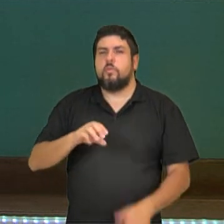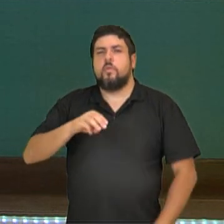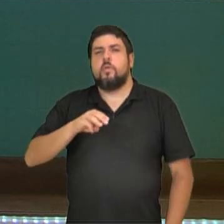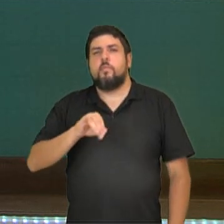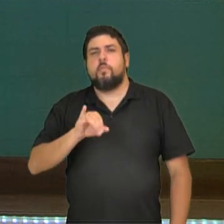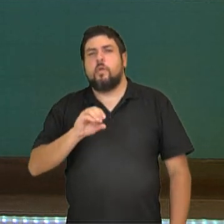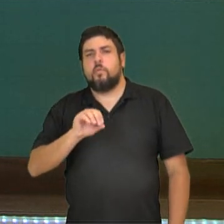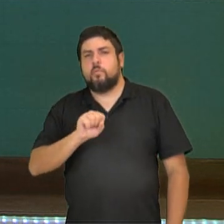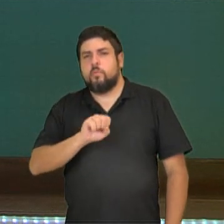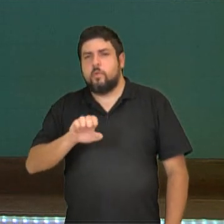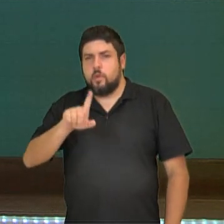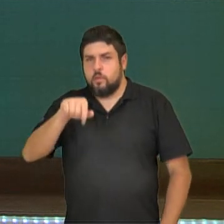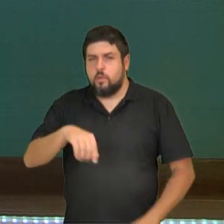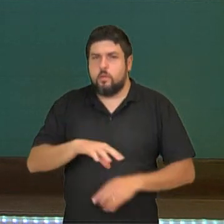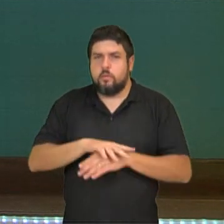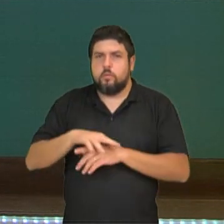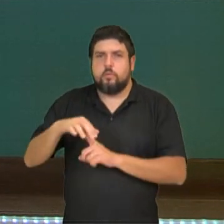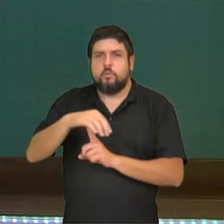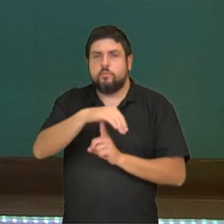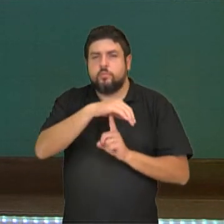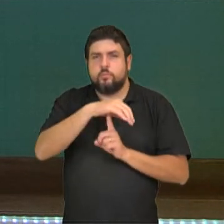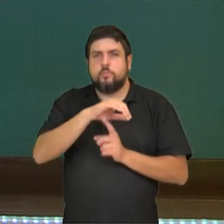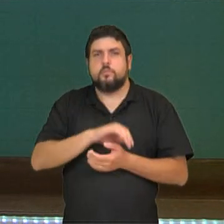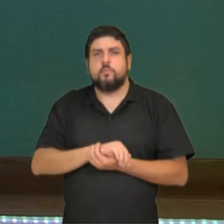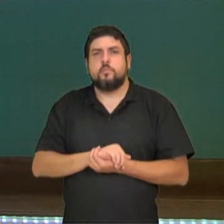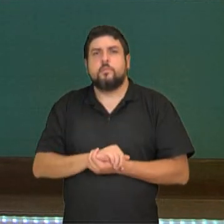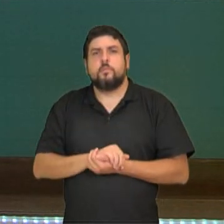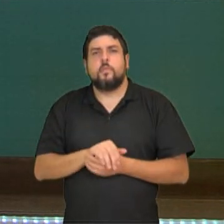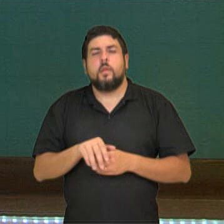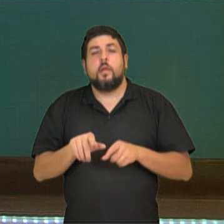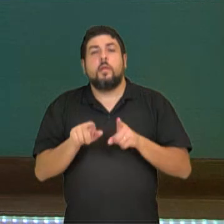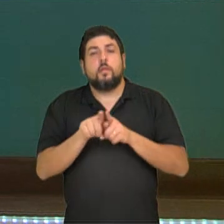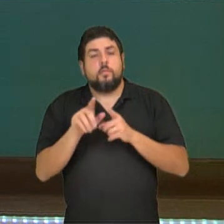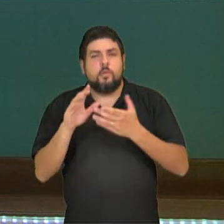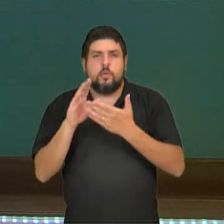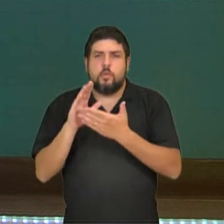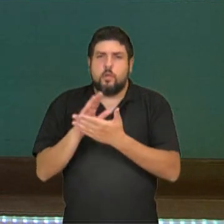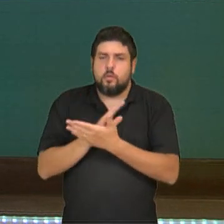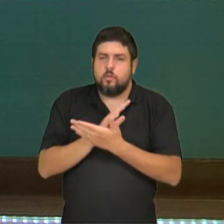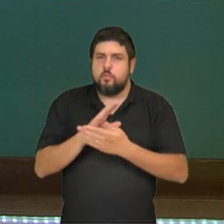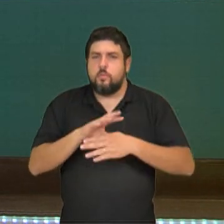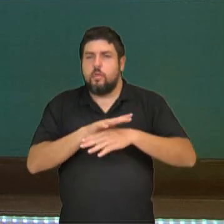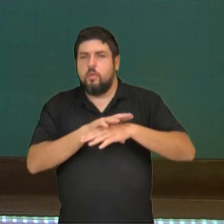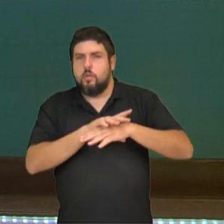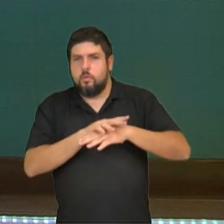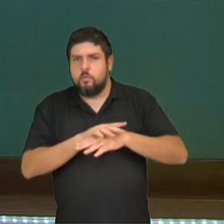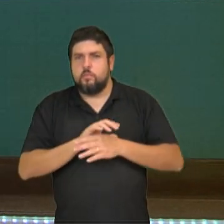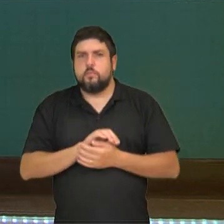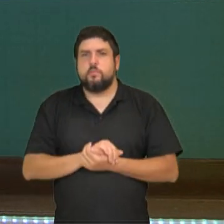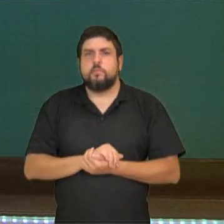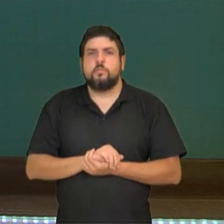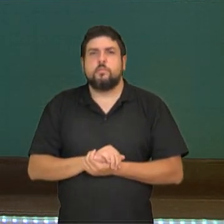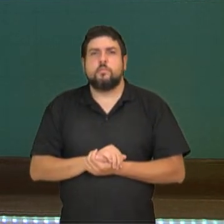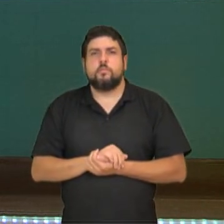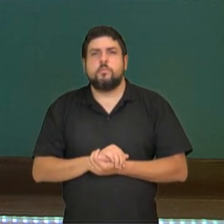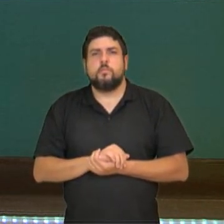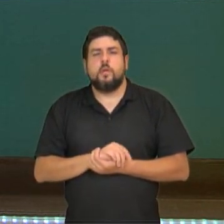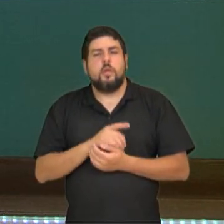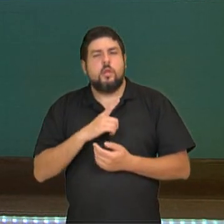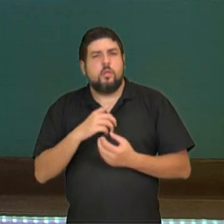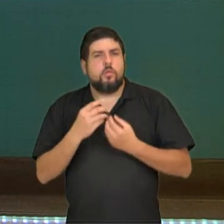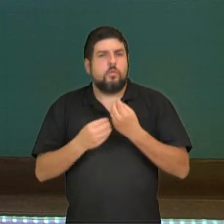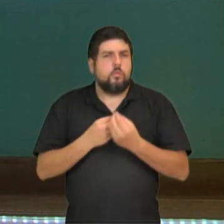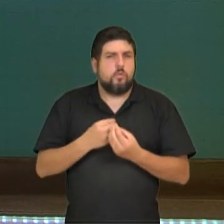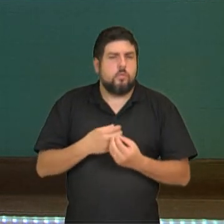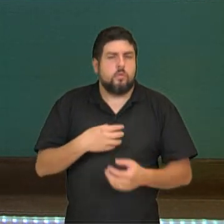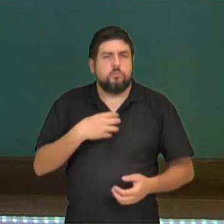causadas então por fungos. Quais foram, né? A gente viu algumas doenças, as principais causadas por fungos, os seus sintomas,